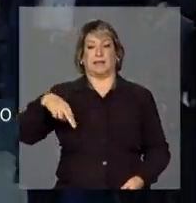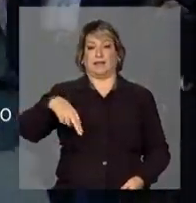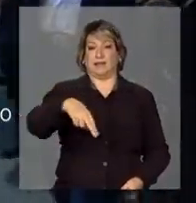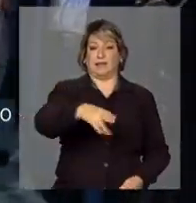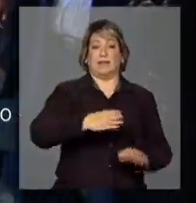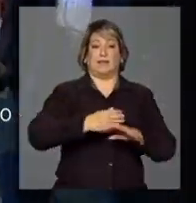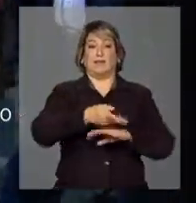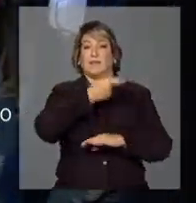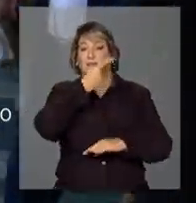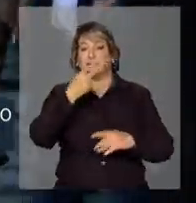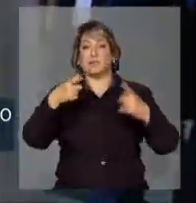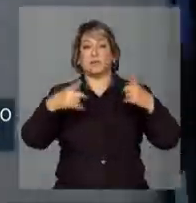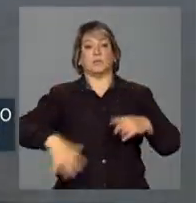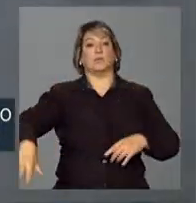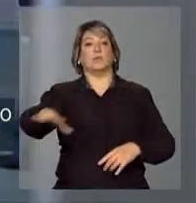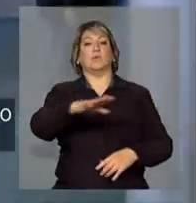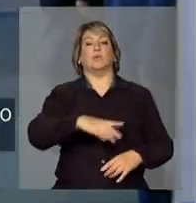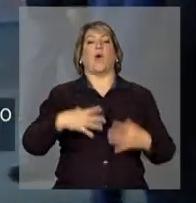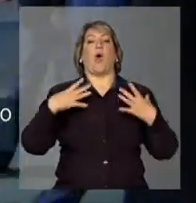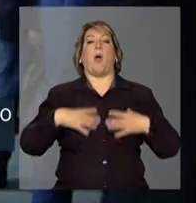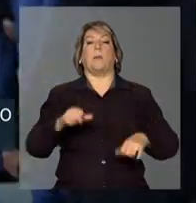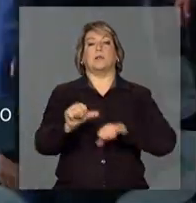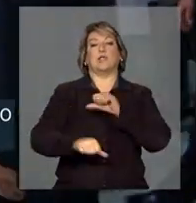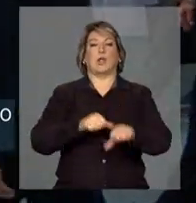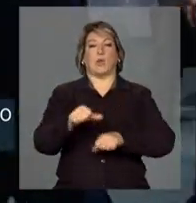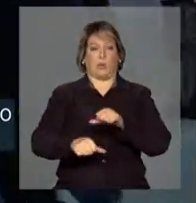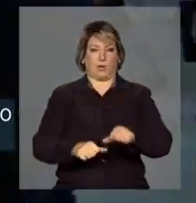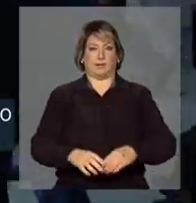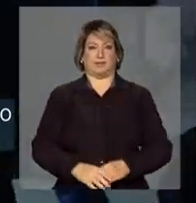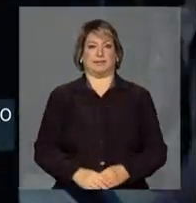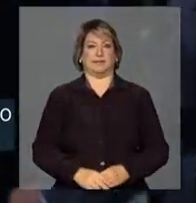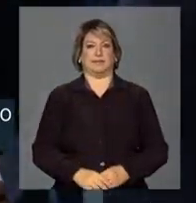uma visita à área dos vestiários.